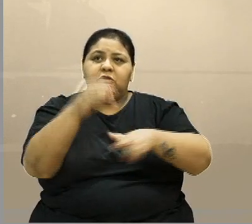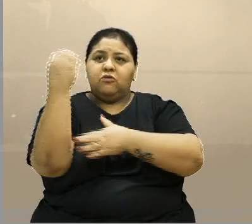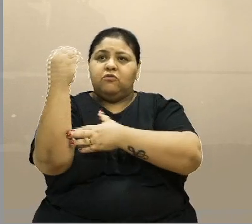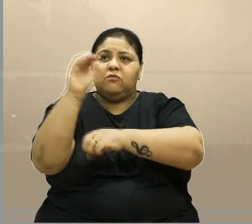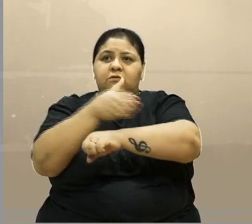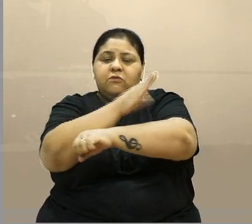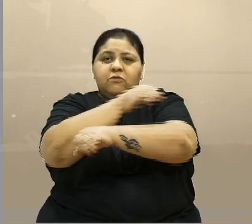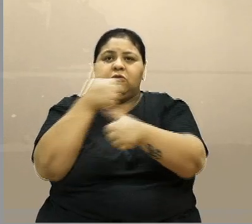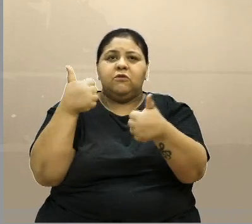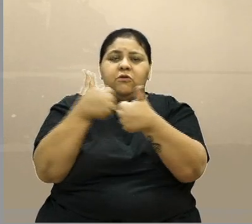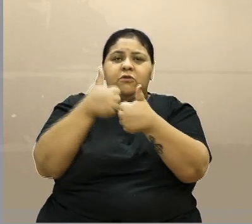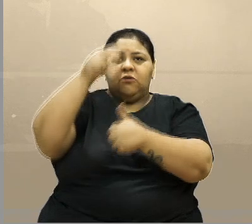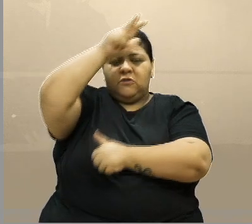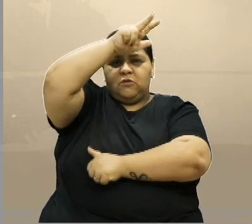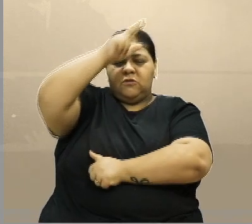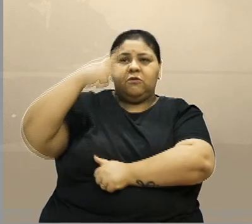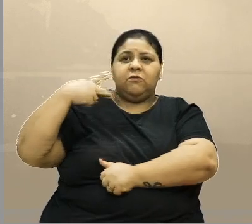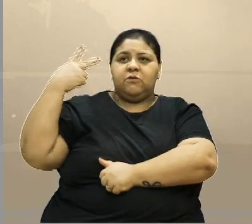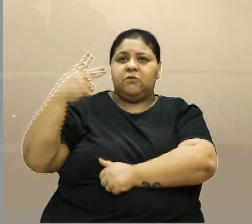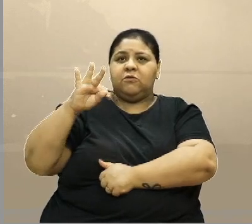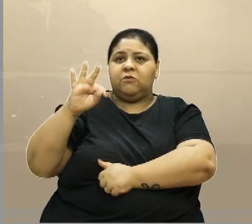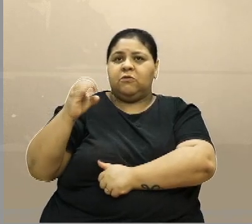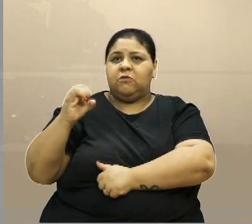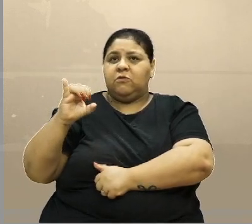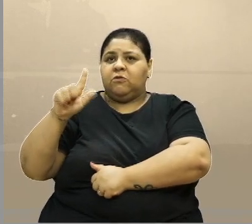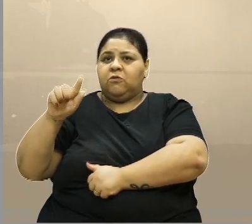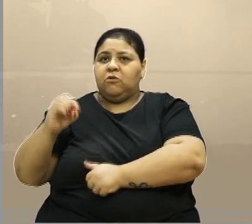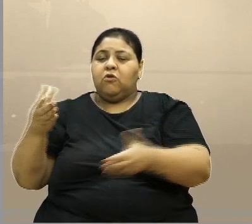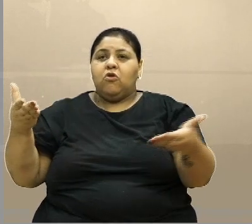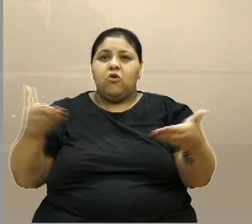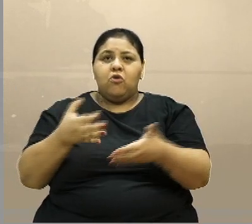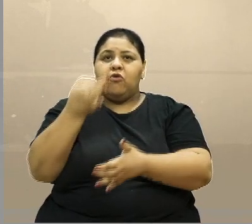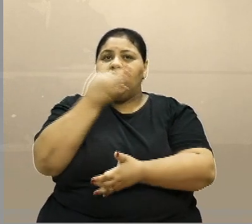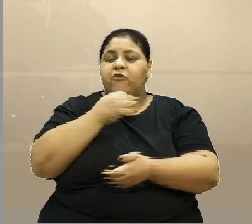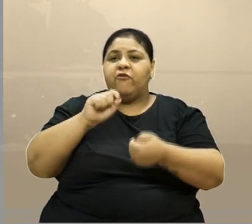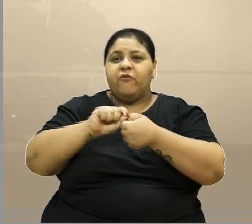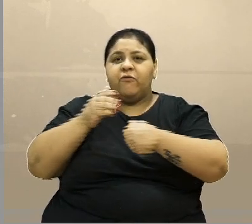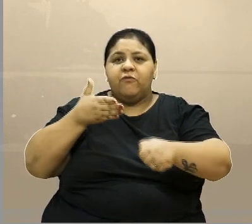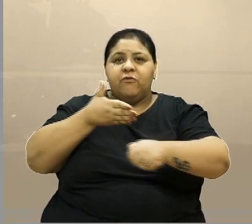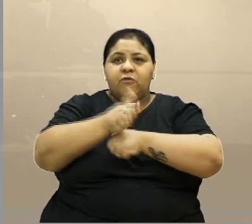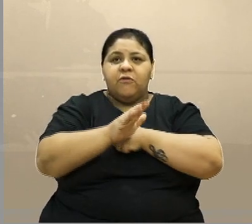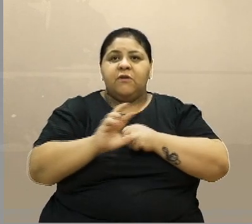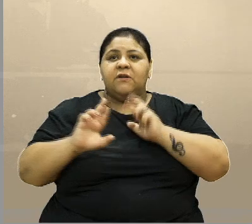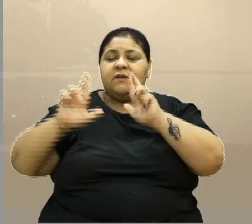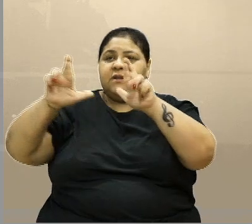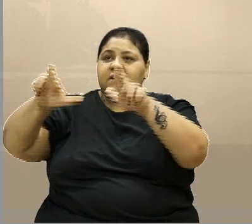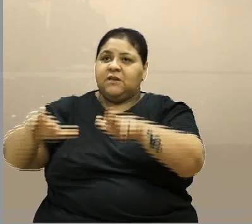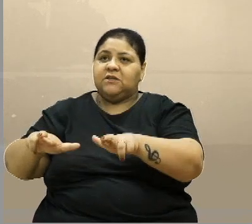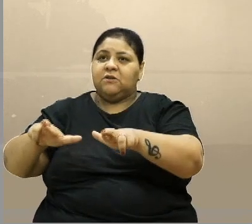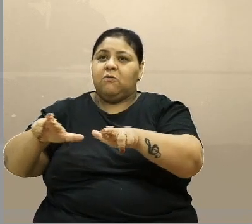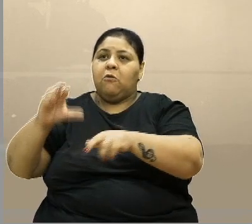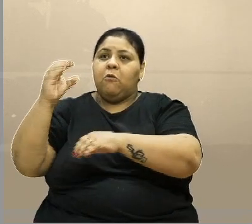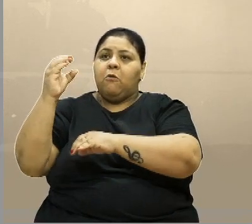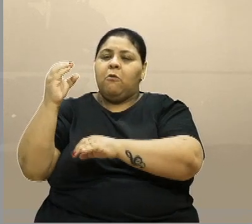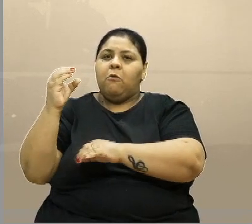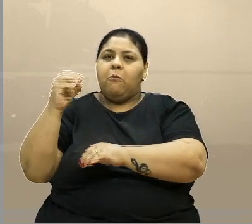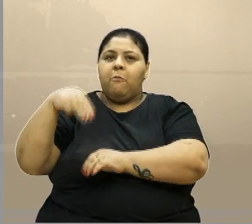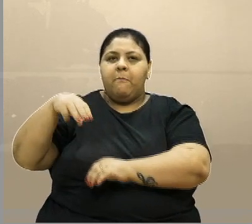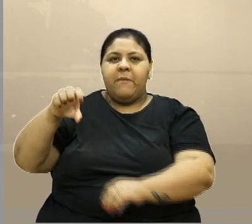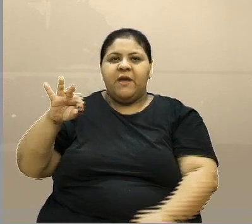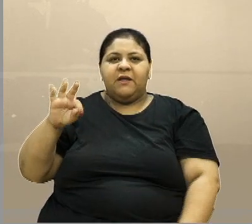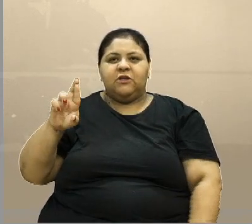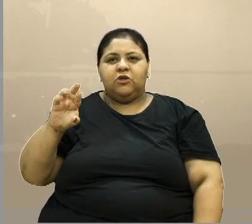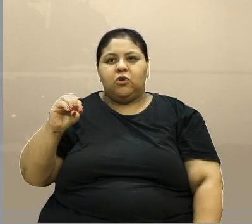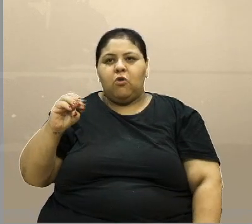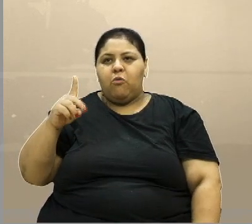aí, juntamente com o vereador Toigo, nós protocolamos essa lei e hoje Caxias do Sul faz parte da região metropolitana da Serra. O reconhecimento